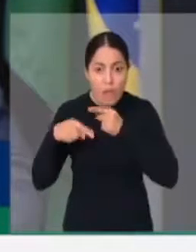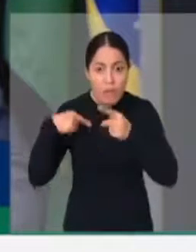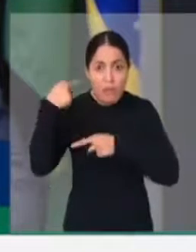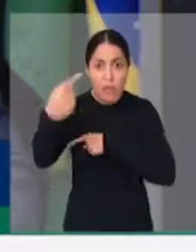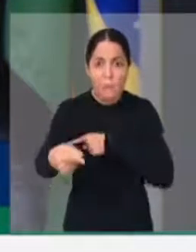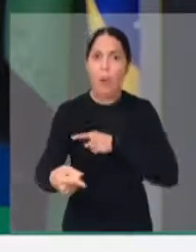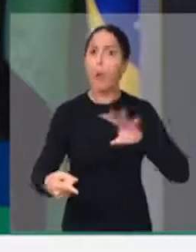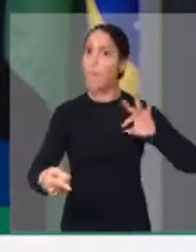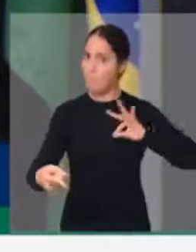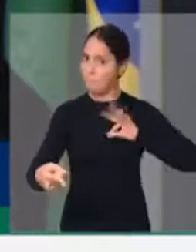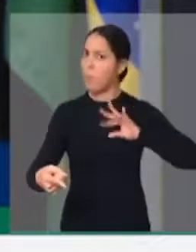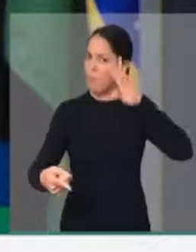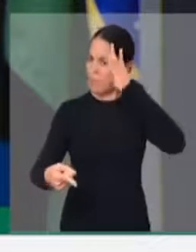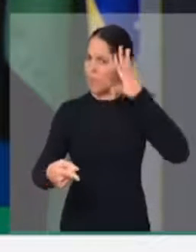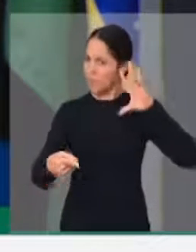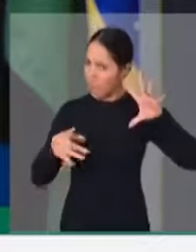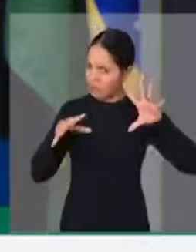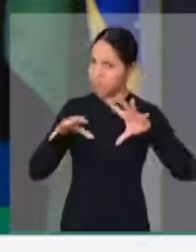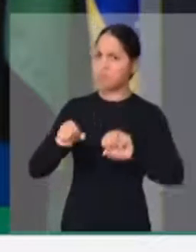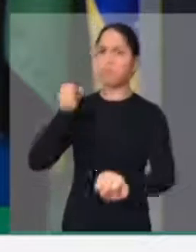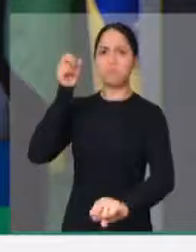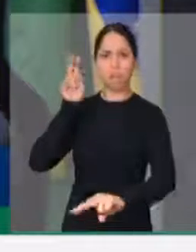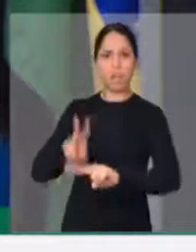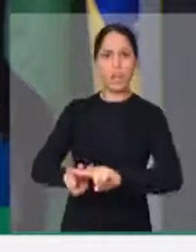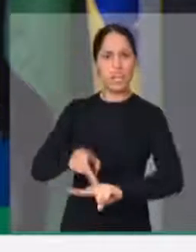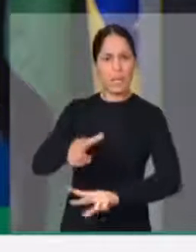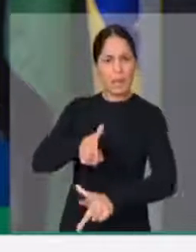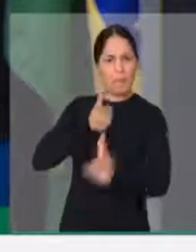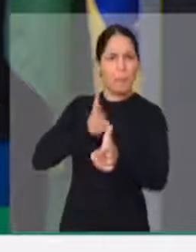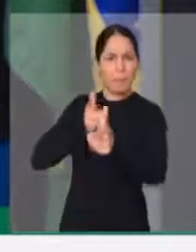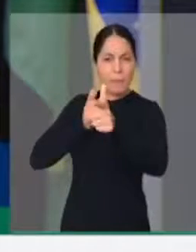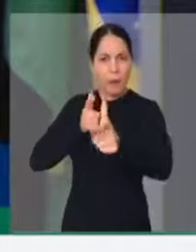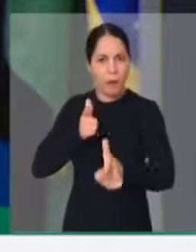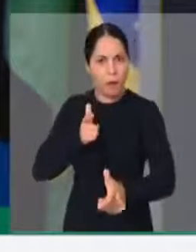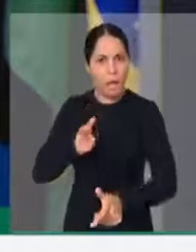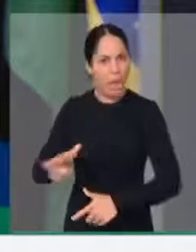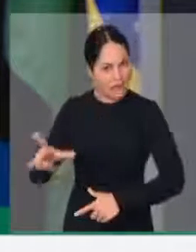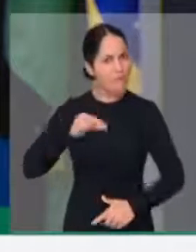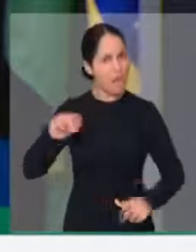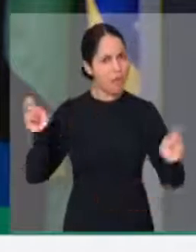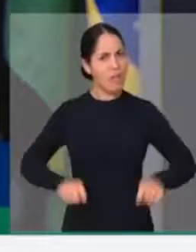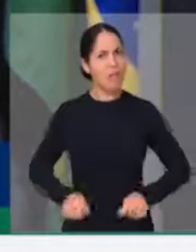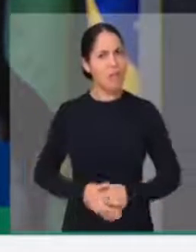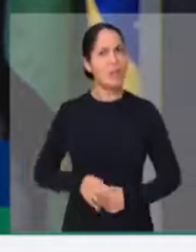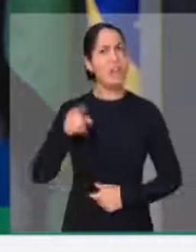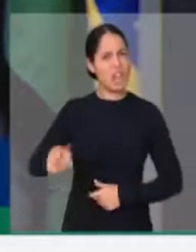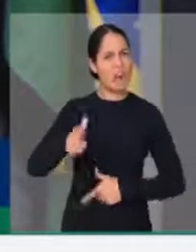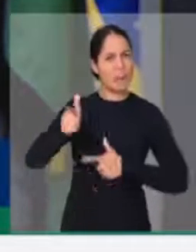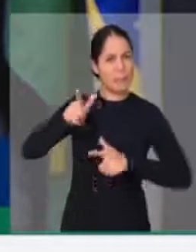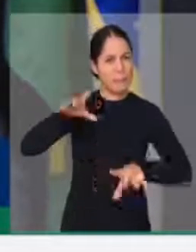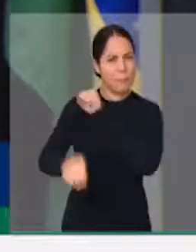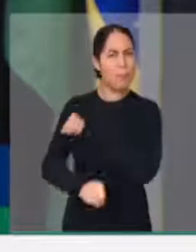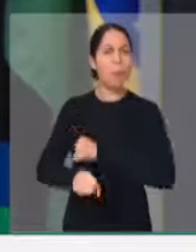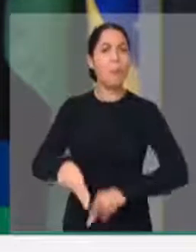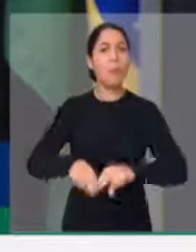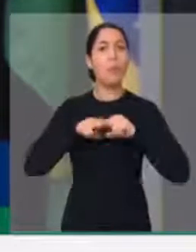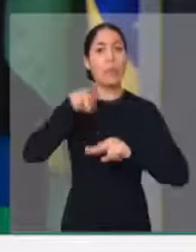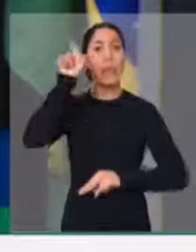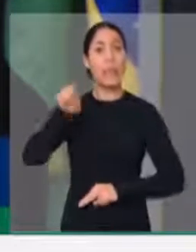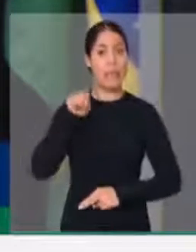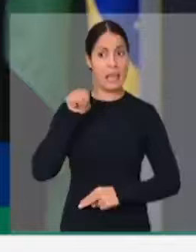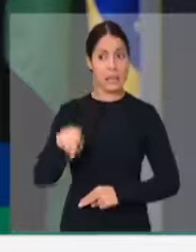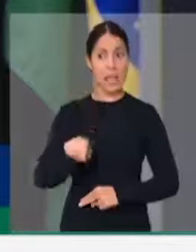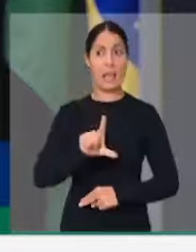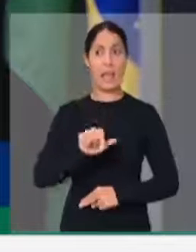Conseguiu dar o fim que ele merecia e digo sim quero ficar ele merecia Porque